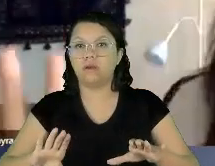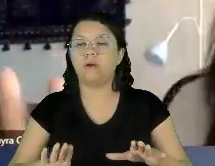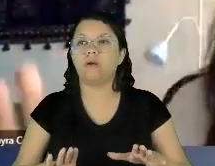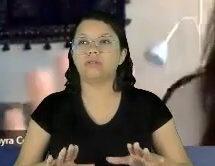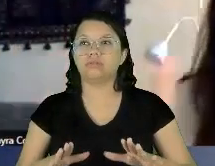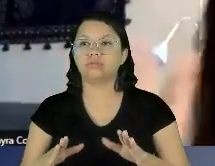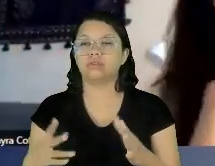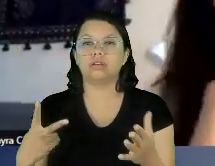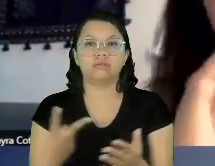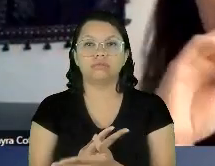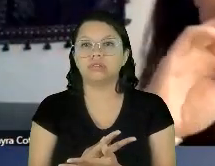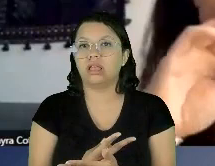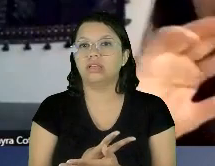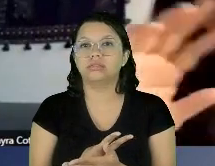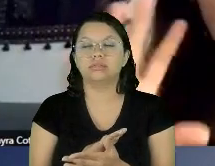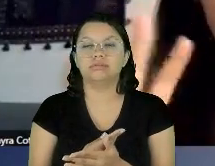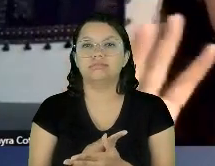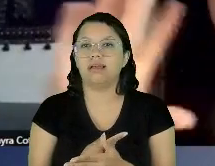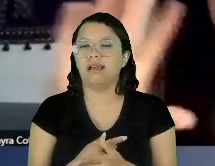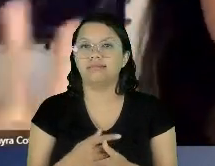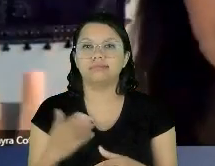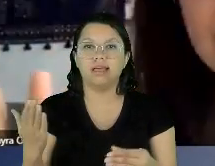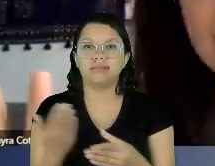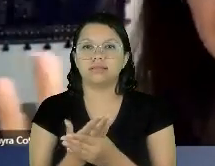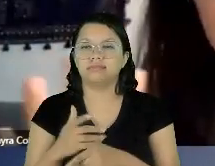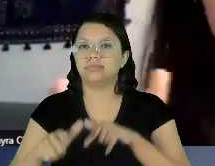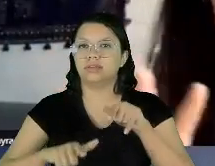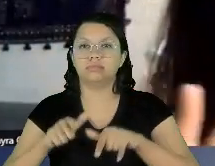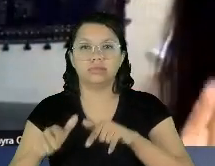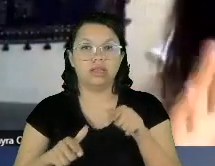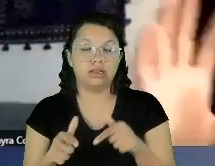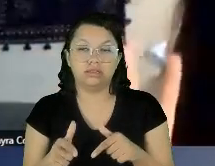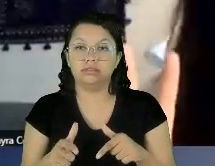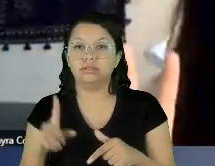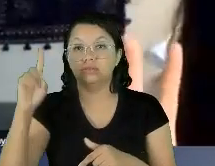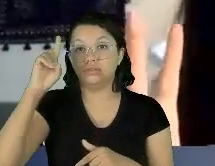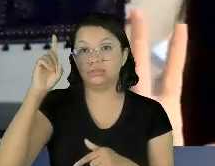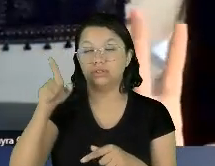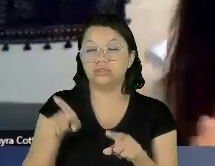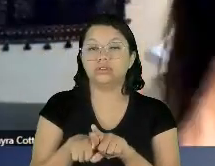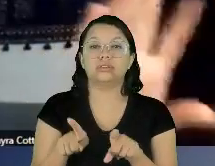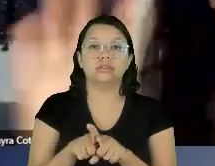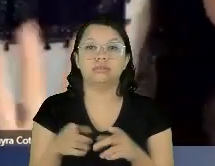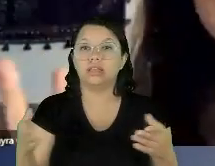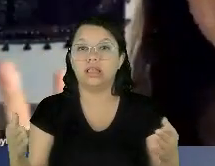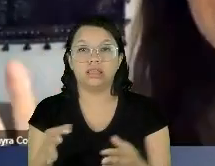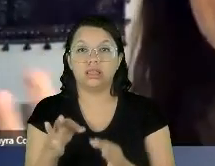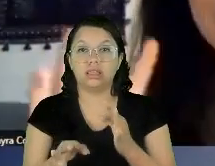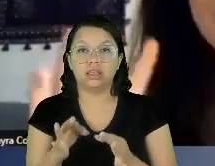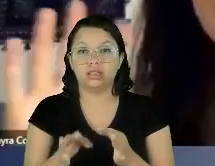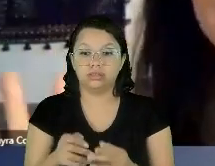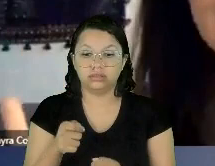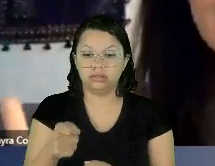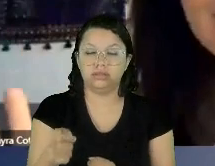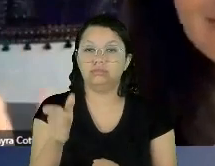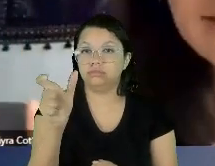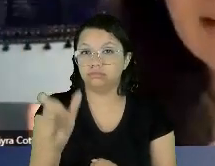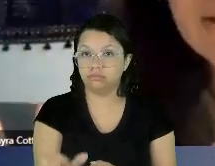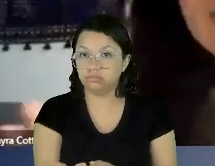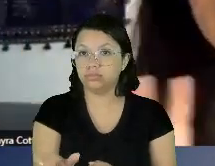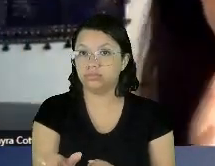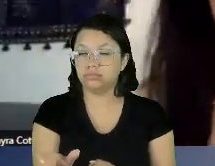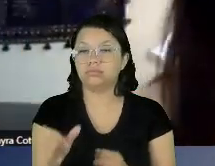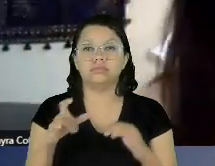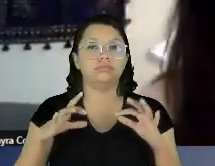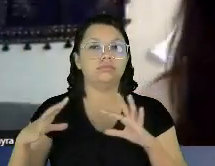ação de divórcio. Ela aparece quando ele está julgando uma ação trabalhista. E ela aparece no dia a dia desse